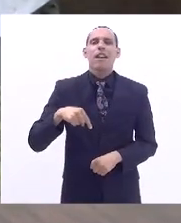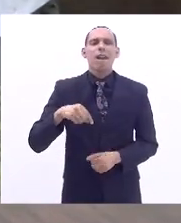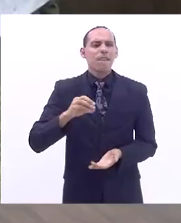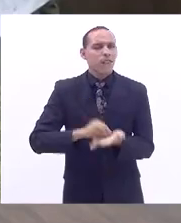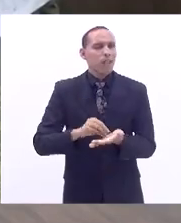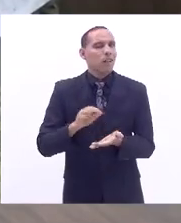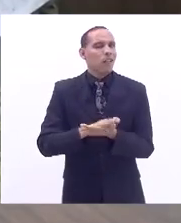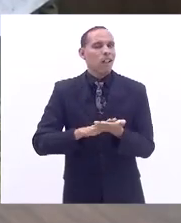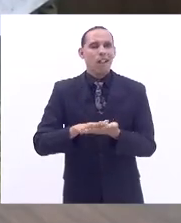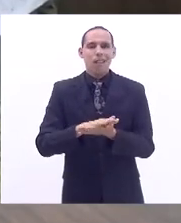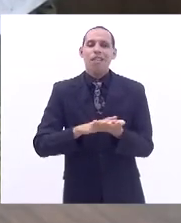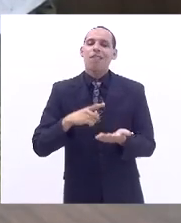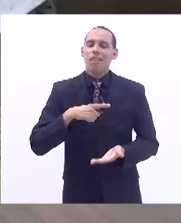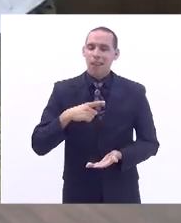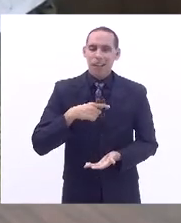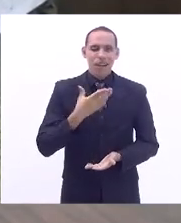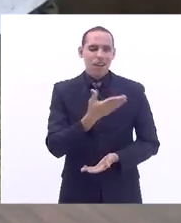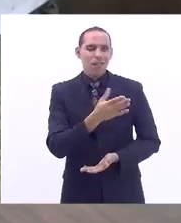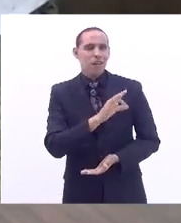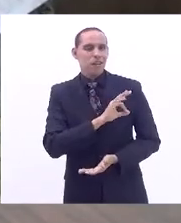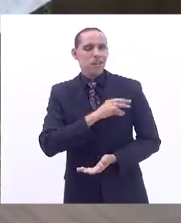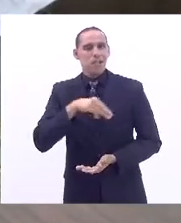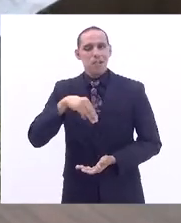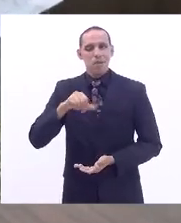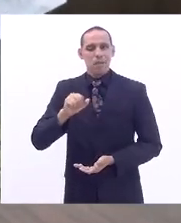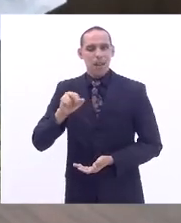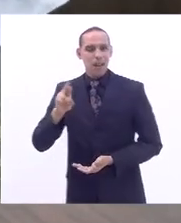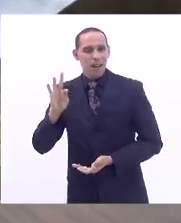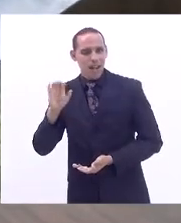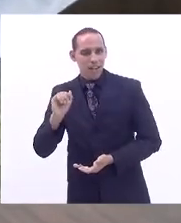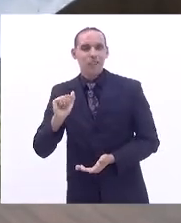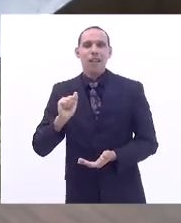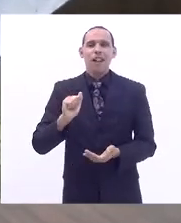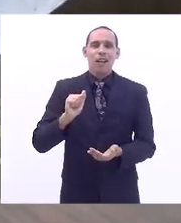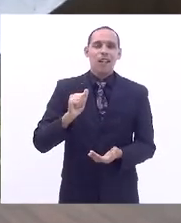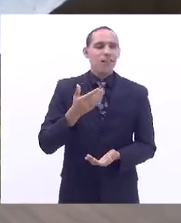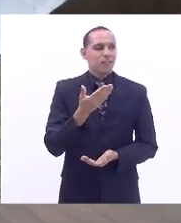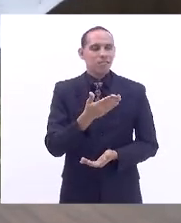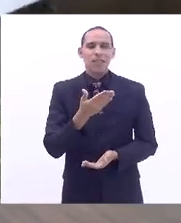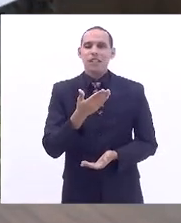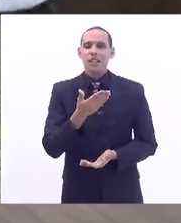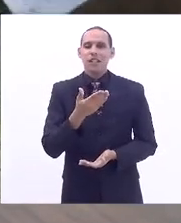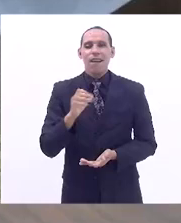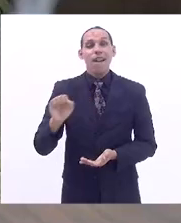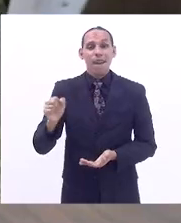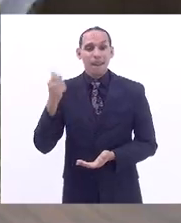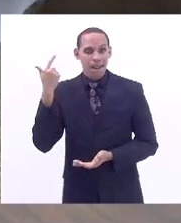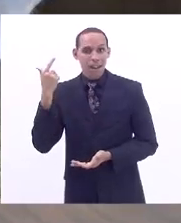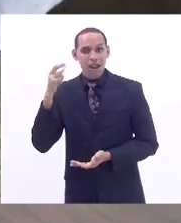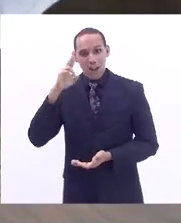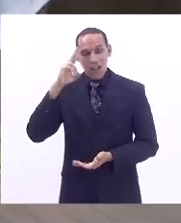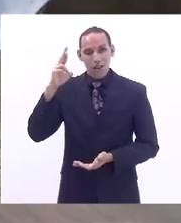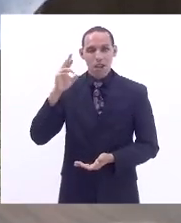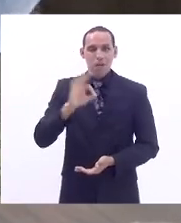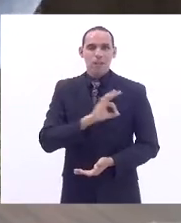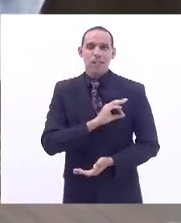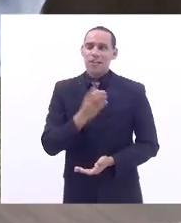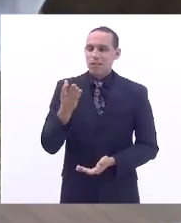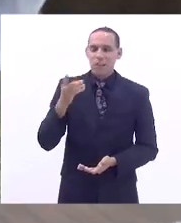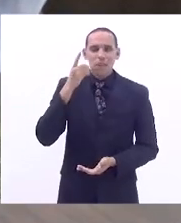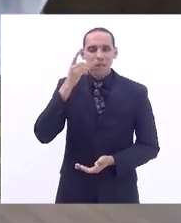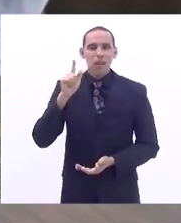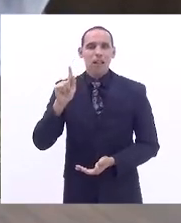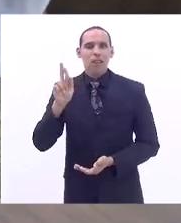falta o resultado da Mata Rocha secretária de chefe de polícia de Padre Gualberto